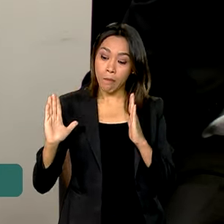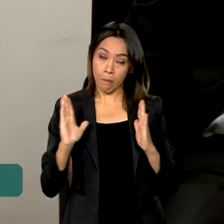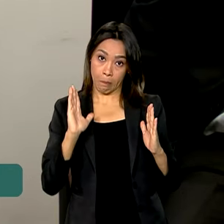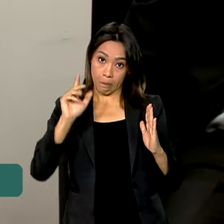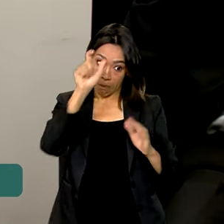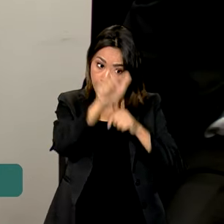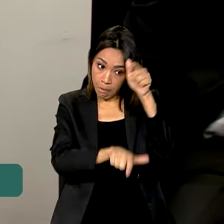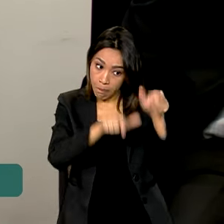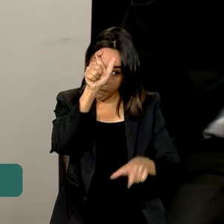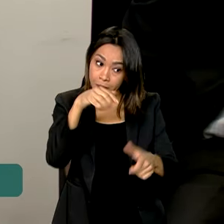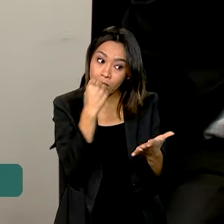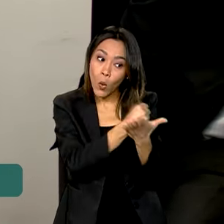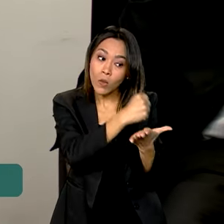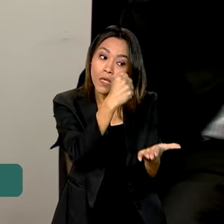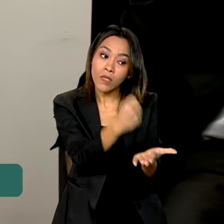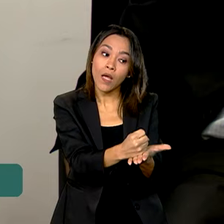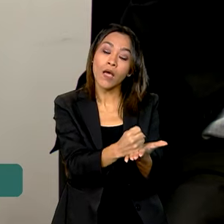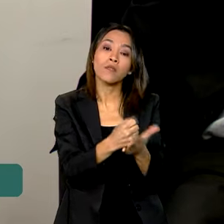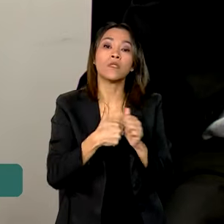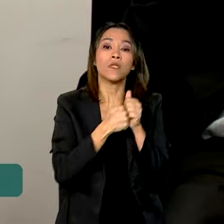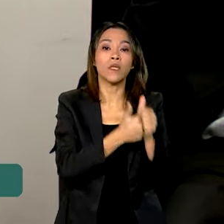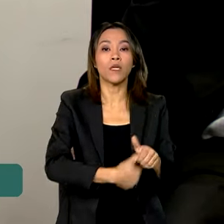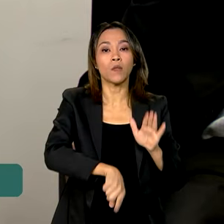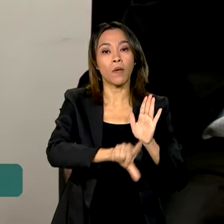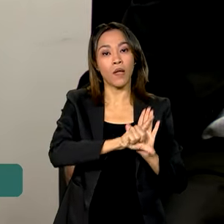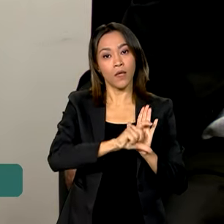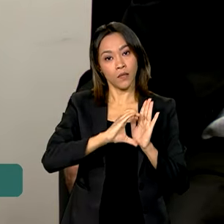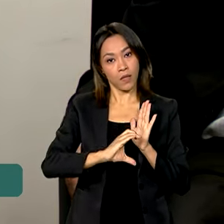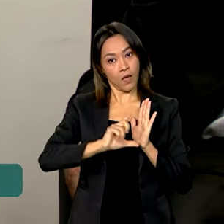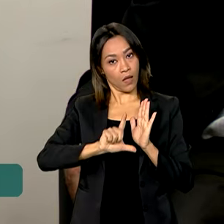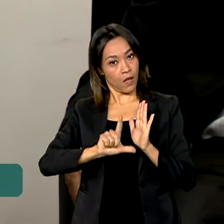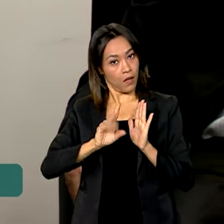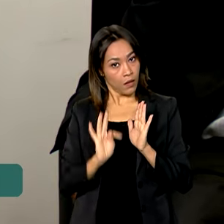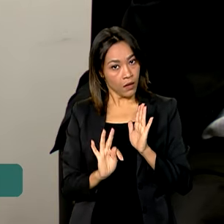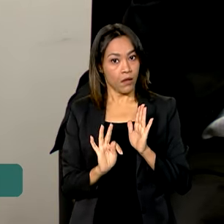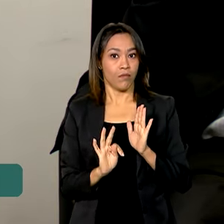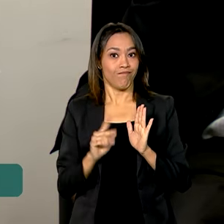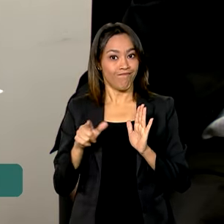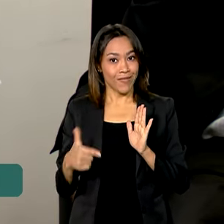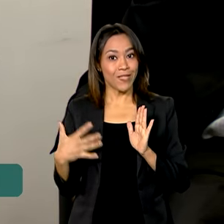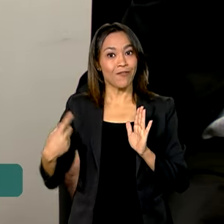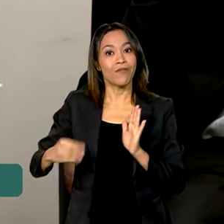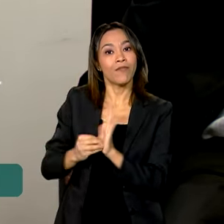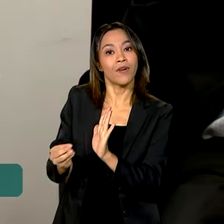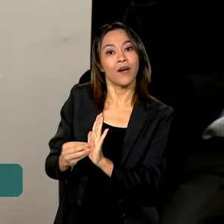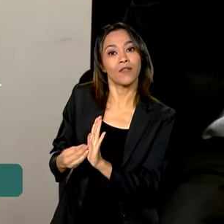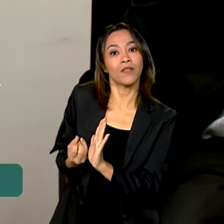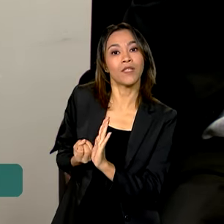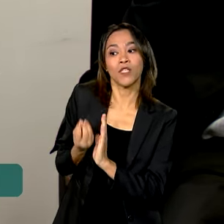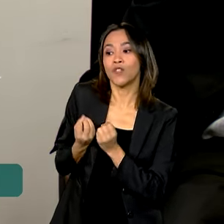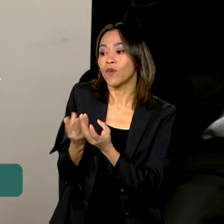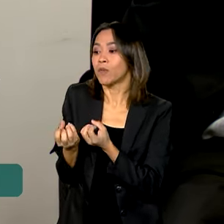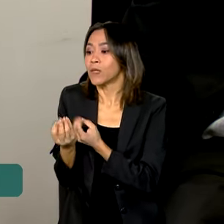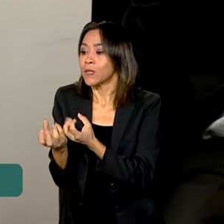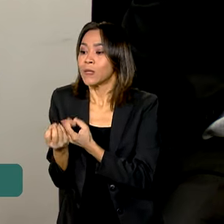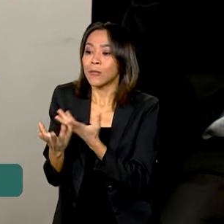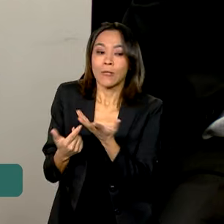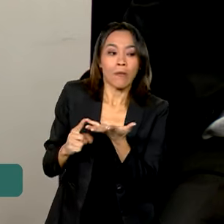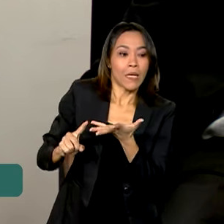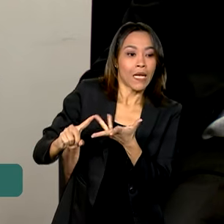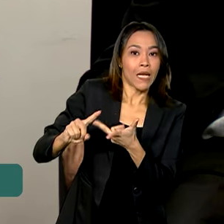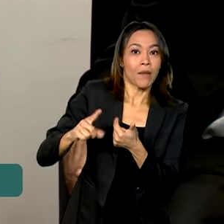trabalhadores contratados pela CLT. A subnotificação corrói o Estado brasileiro, sobrecarrega o